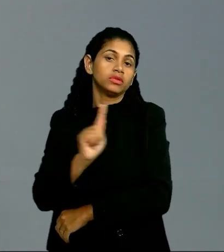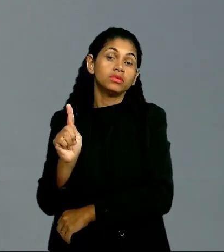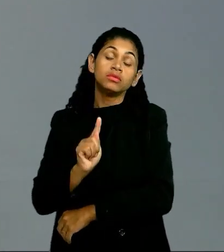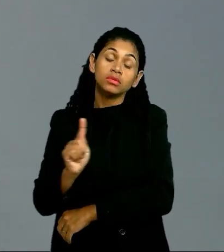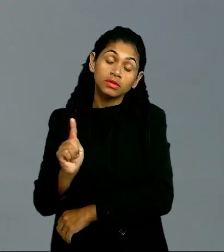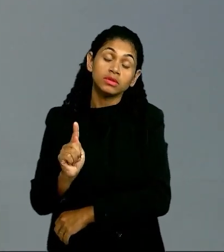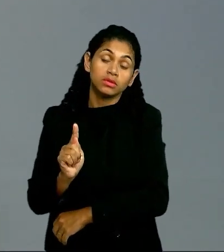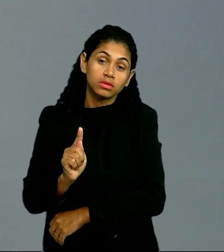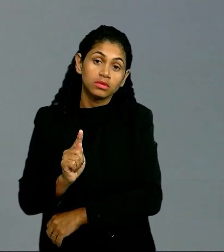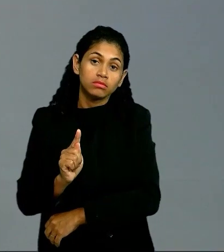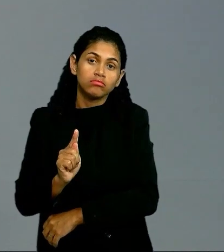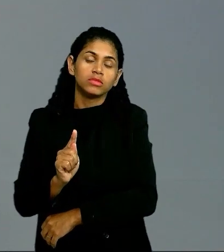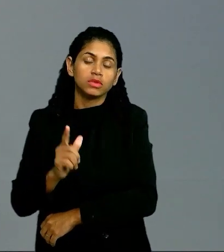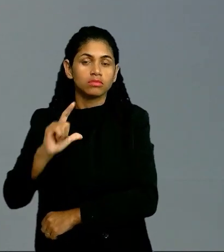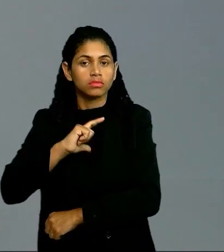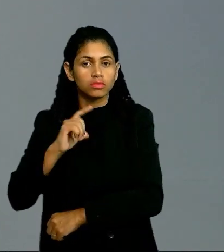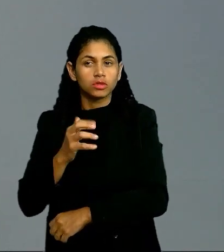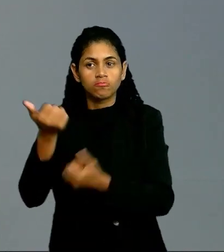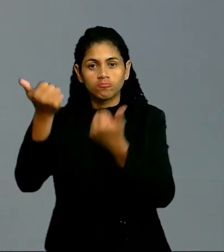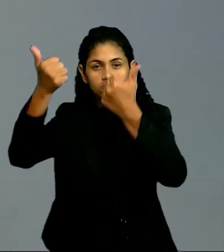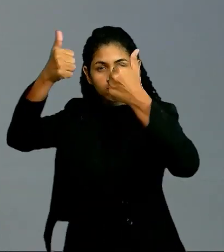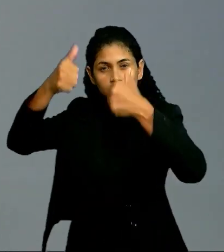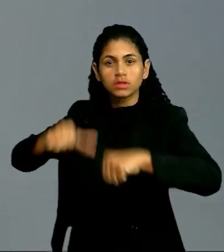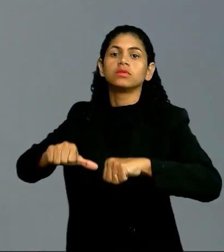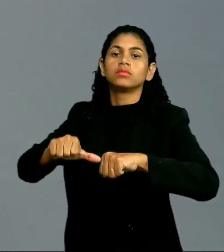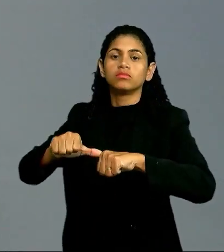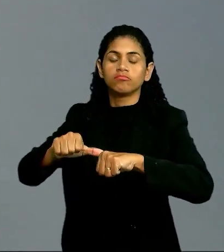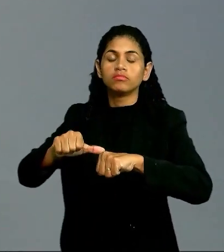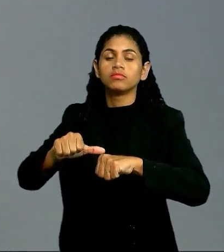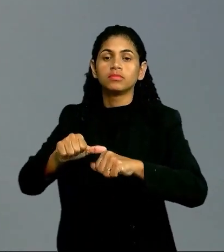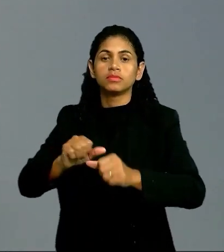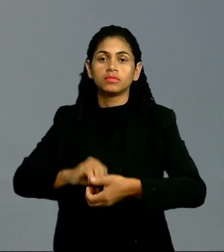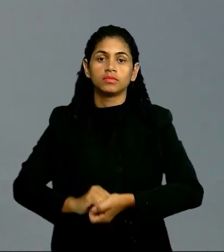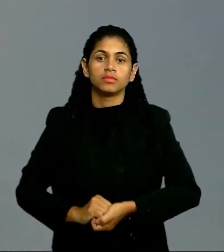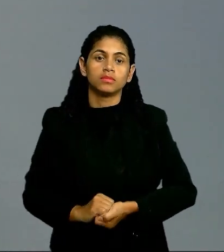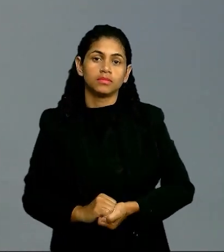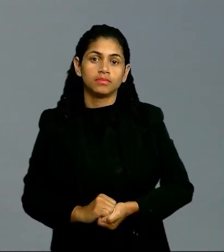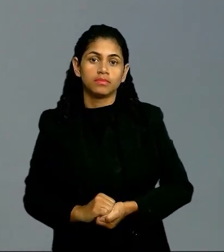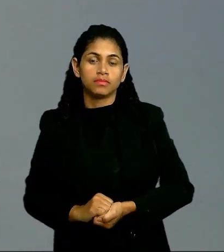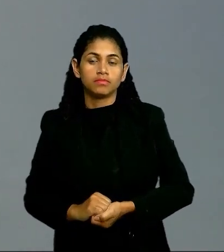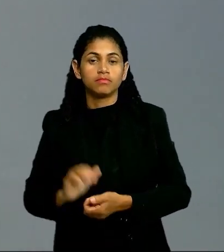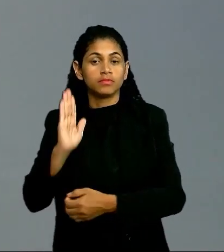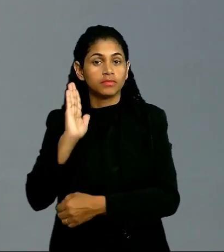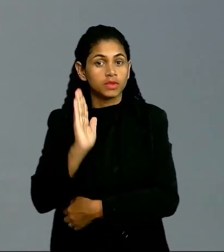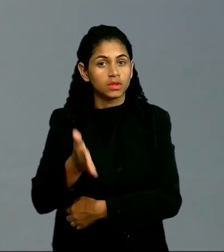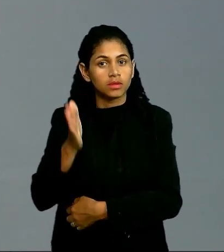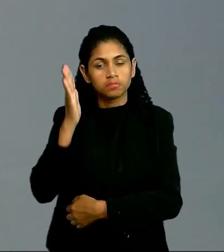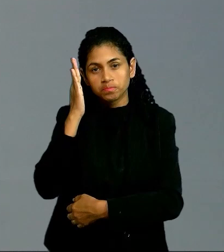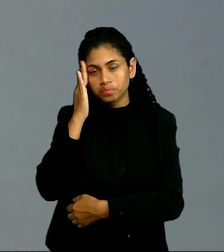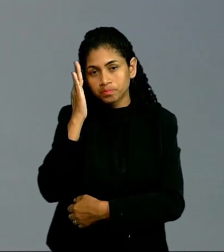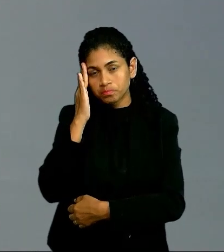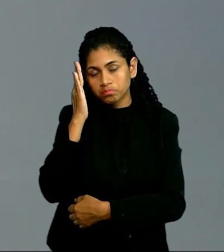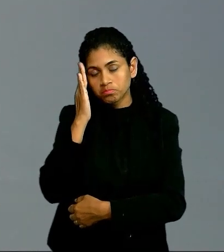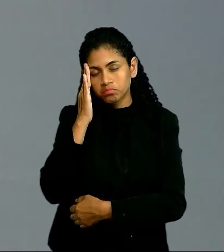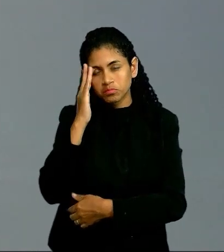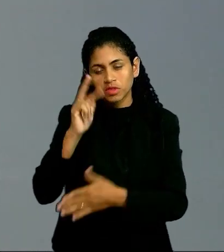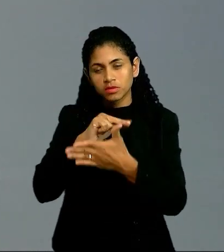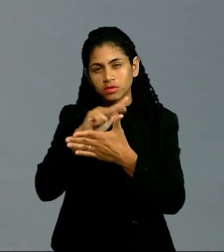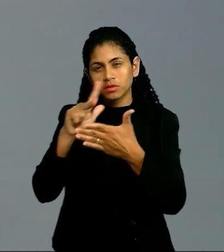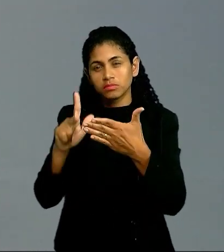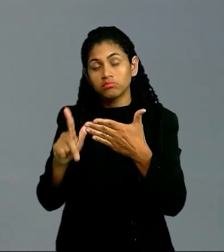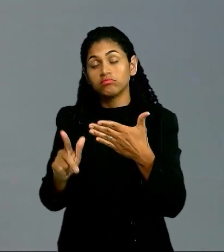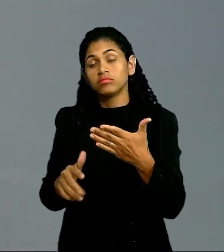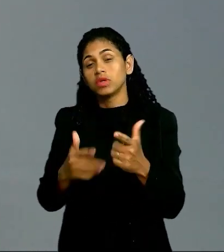na confiança desses regimes. Bom, então a gente já sabe, né, que muitas coisas negativas